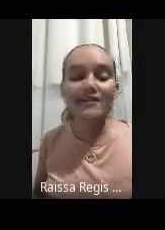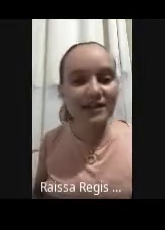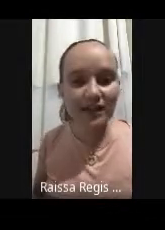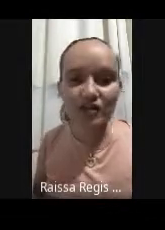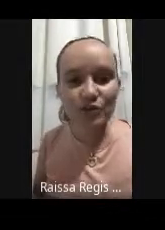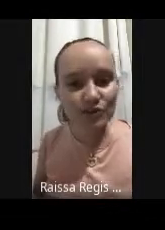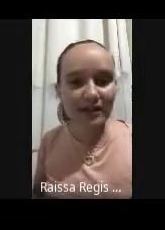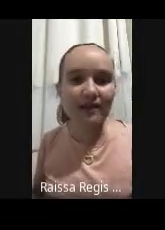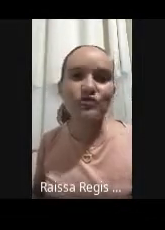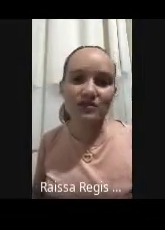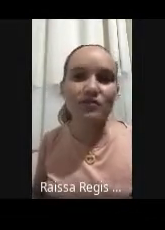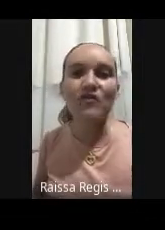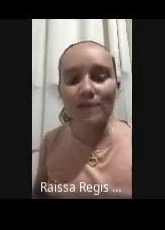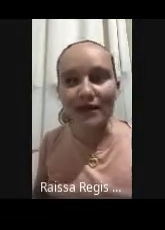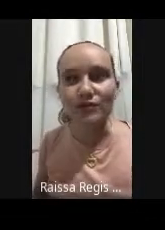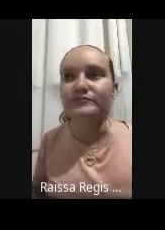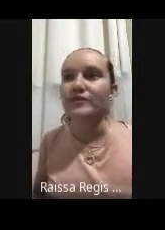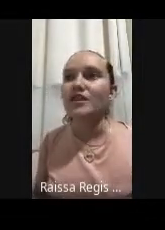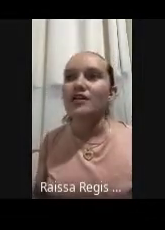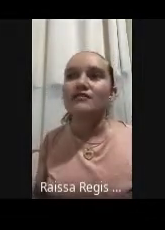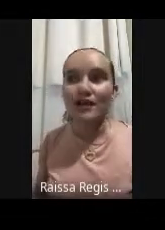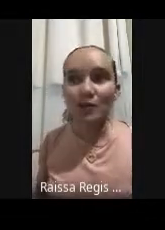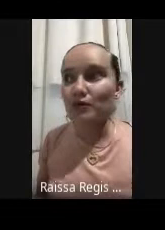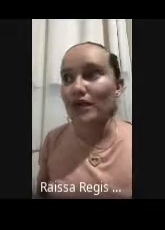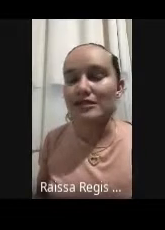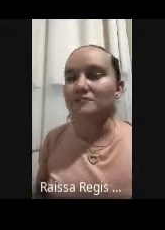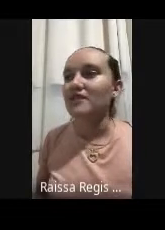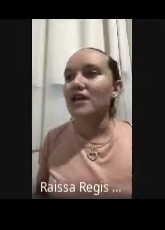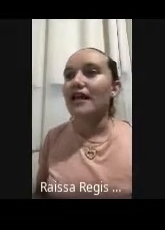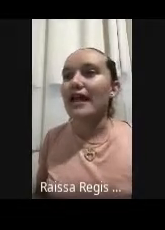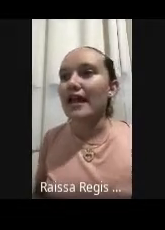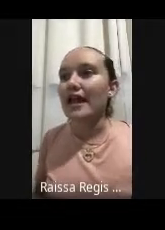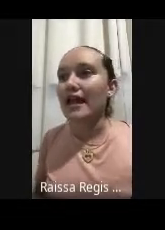que é a escrita que a gente usa, né? Utilizando o alfabeto na língua portuguesa.